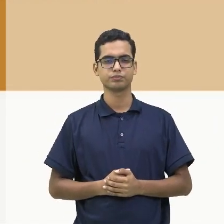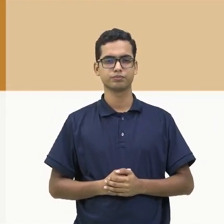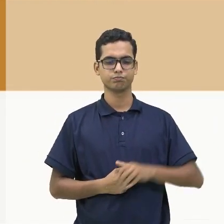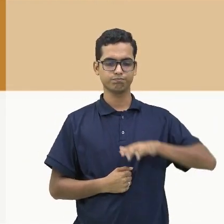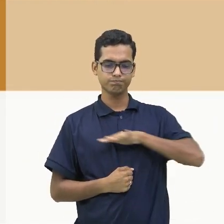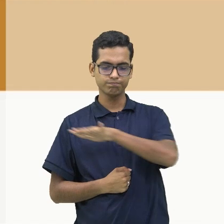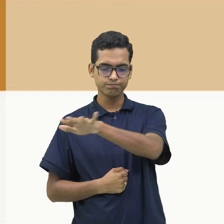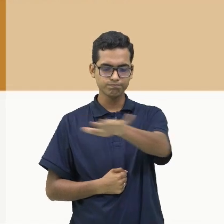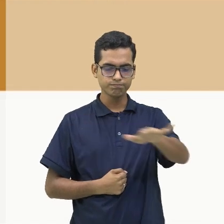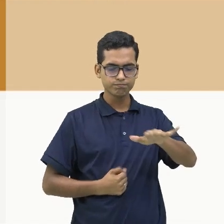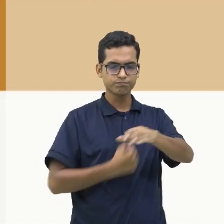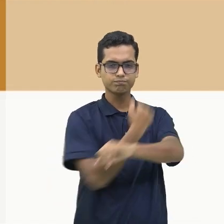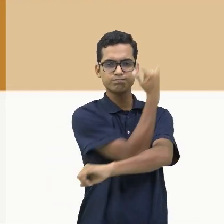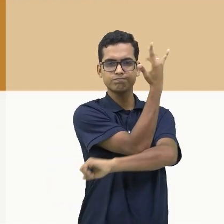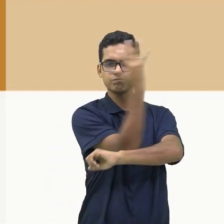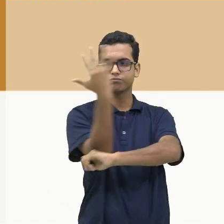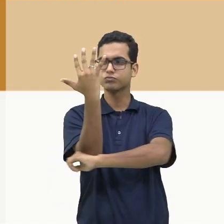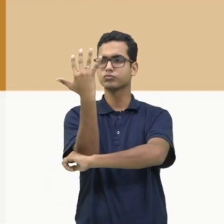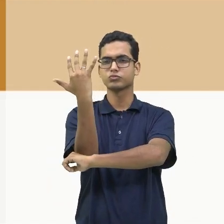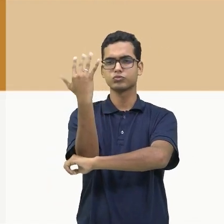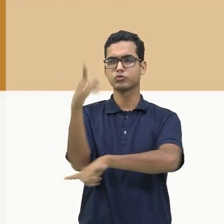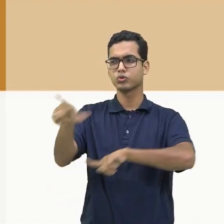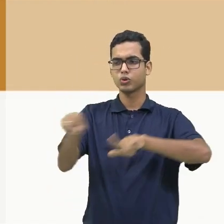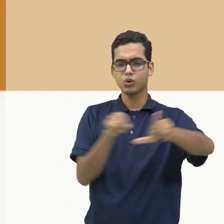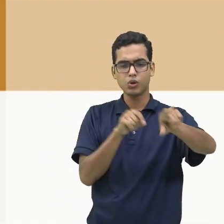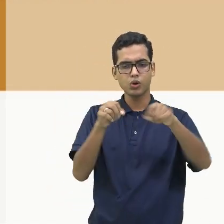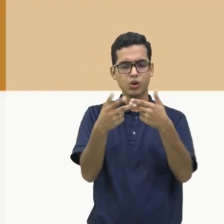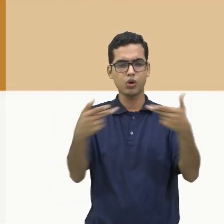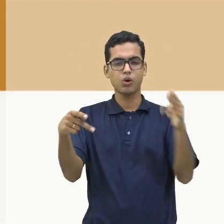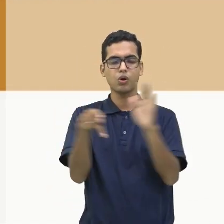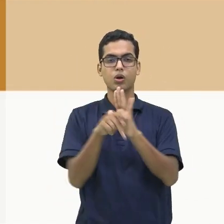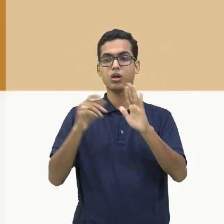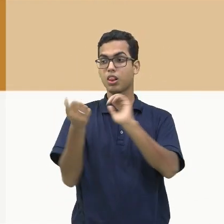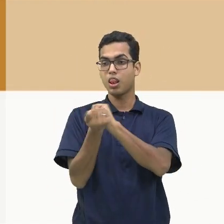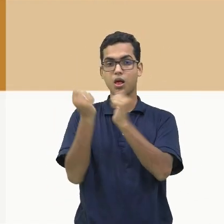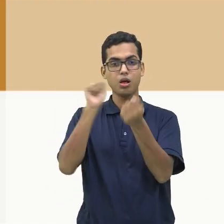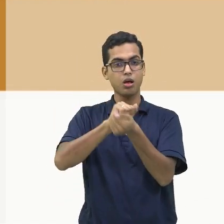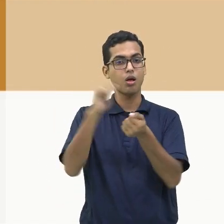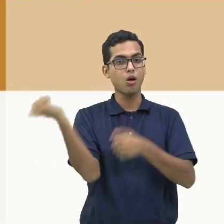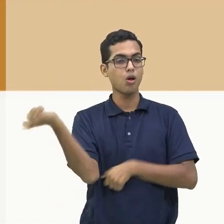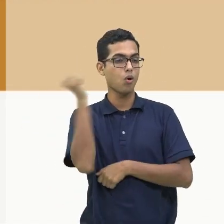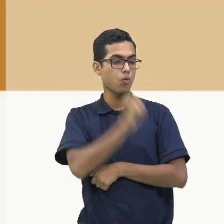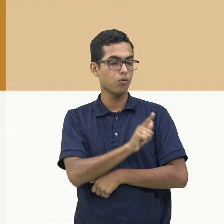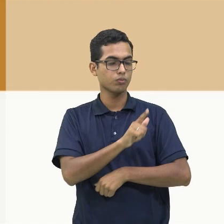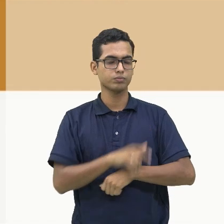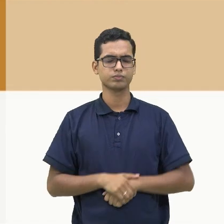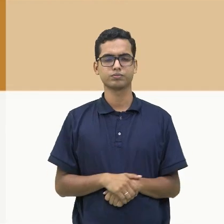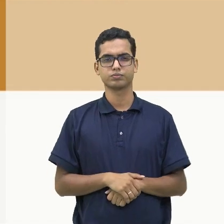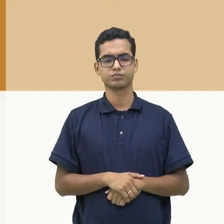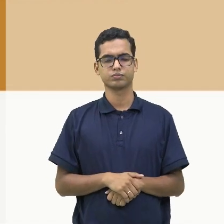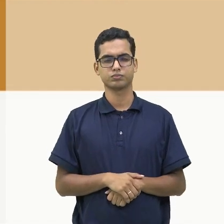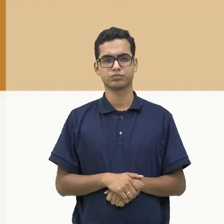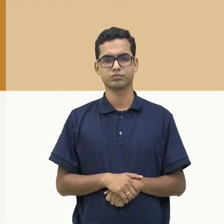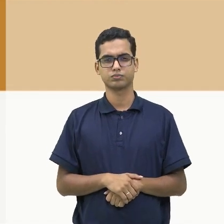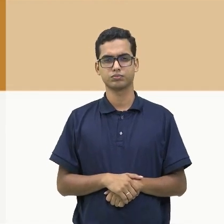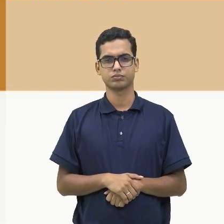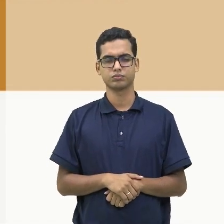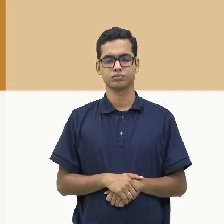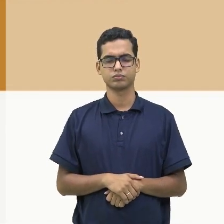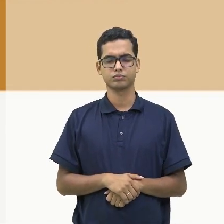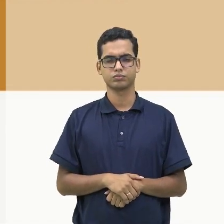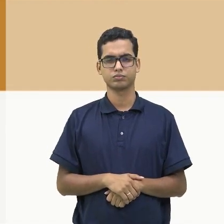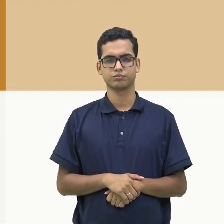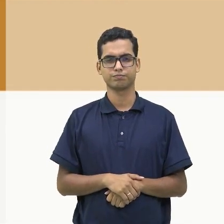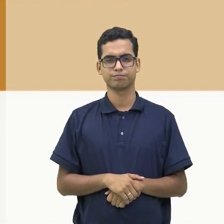ele seleciona aqueles indivíduos que são mais aptos, ou seja, aqueles que estão mais